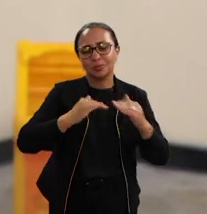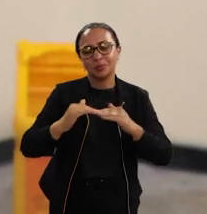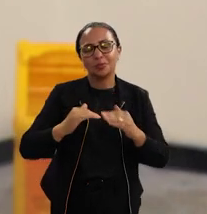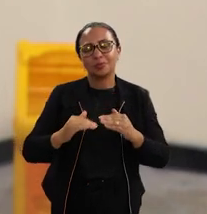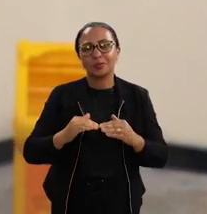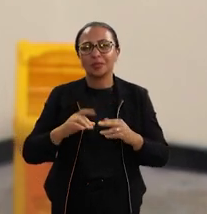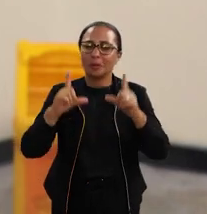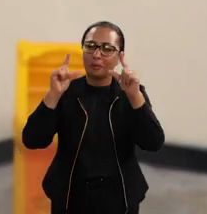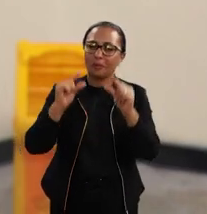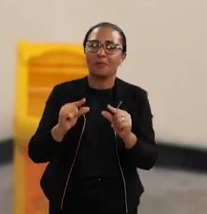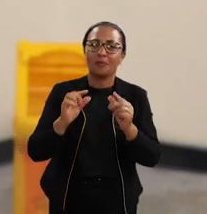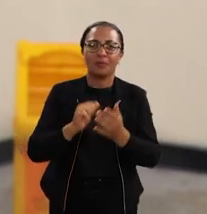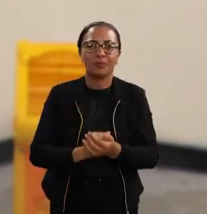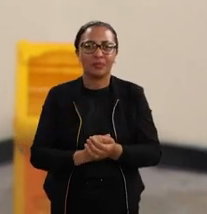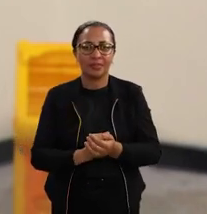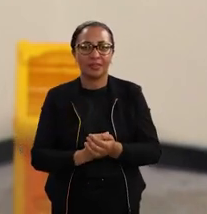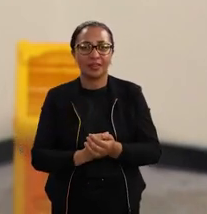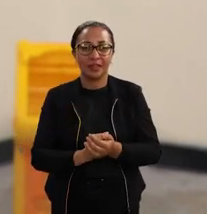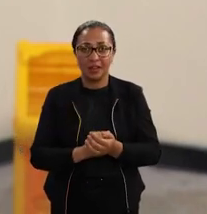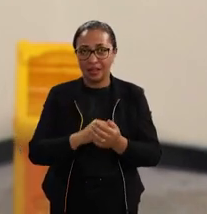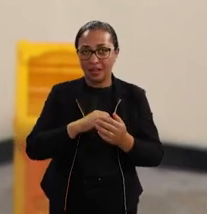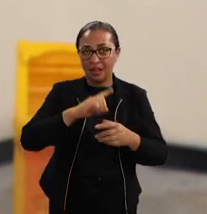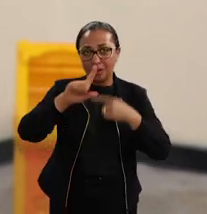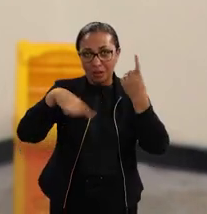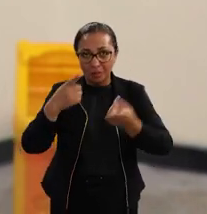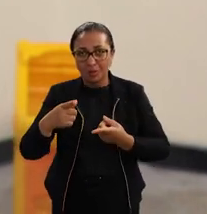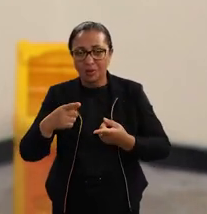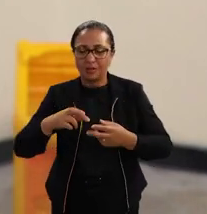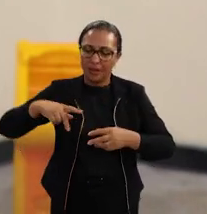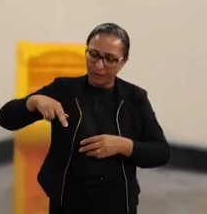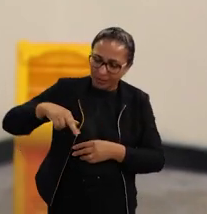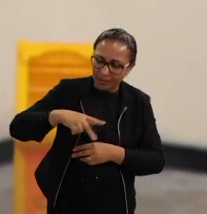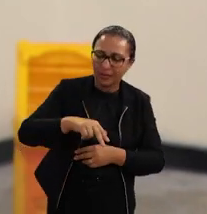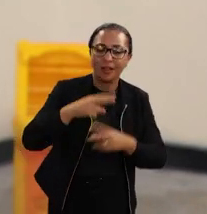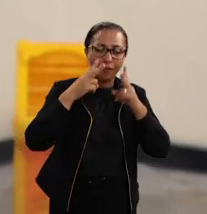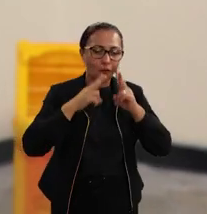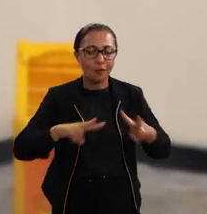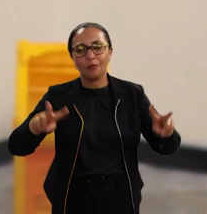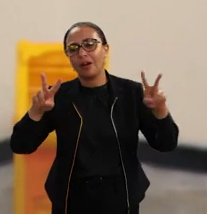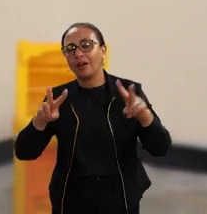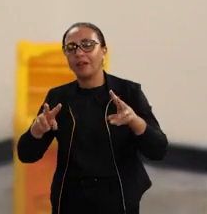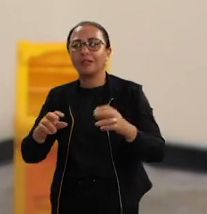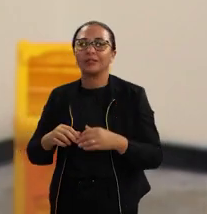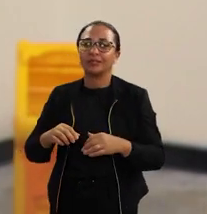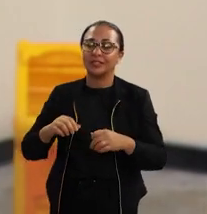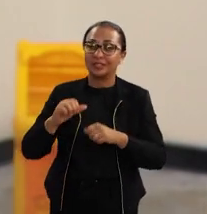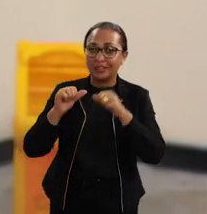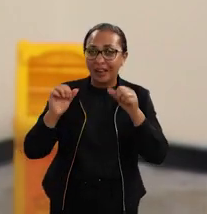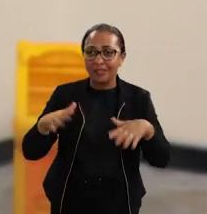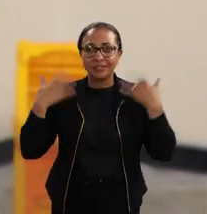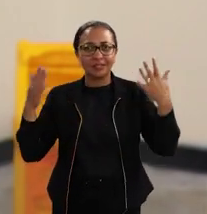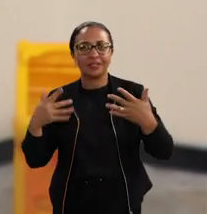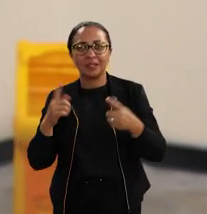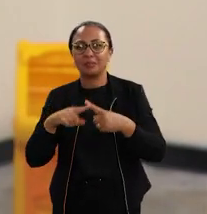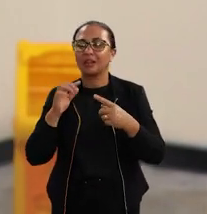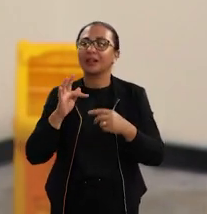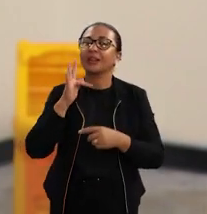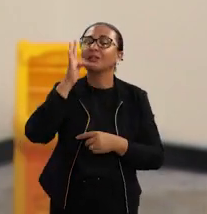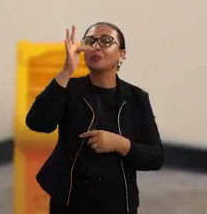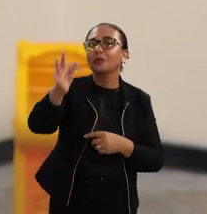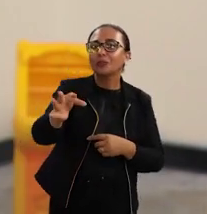menor, né? Os marcos, elas vão acompanhar, elas vão andar, elas não vão ser, né, crianças neurotípicas. Mas lá na